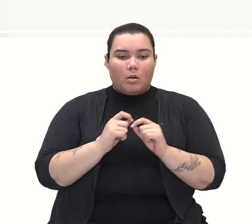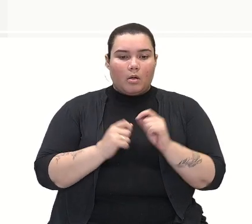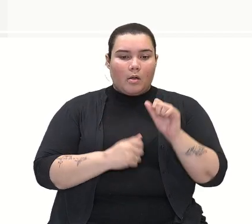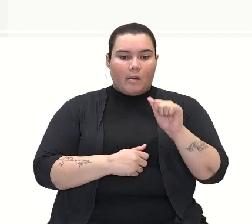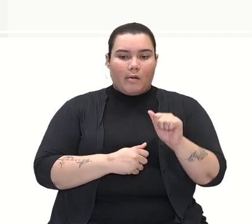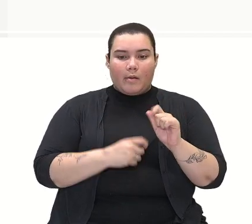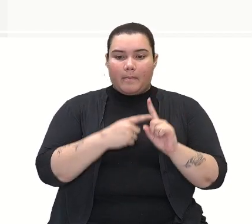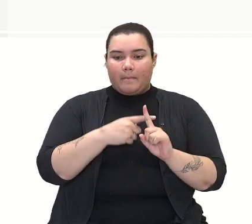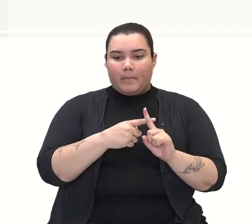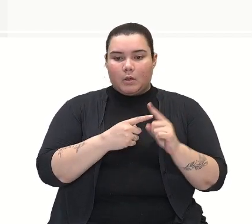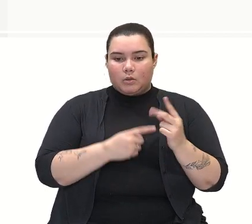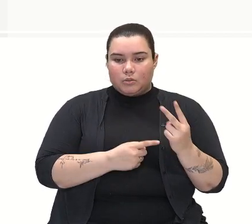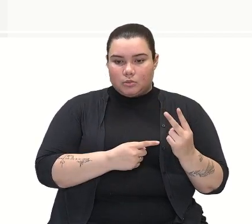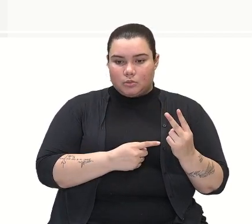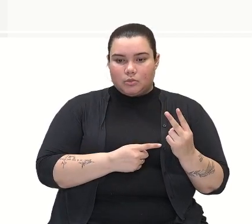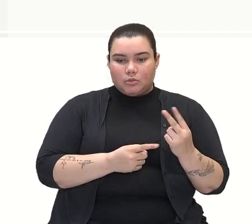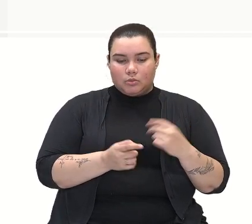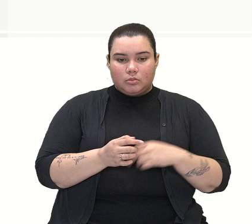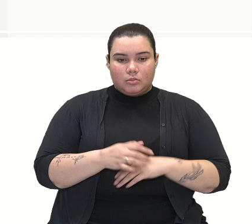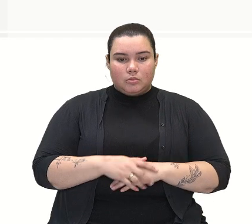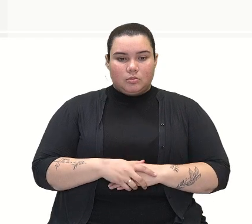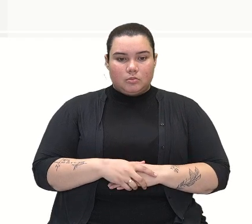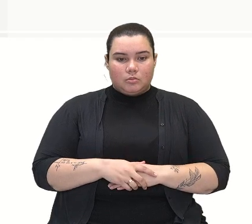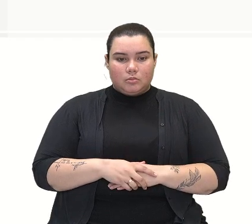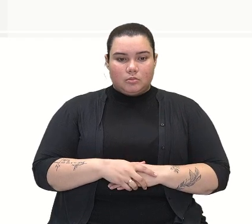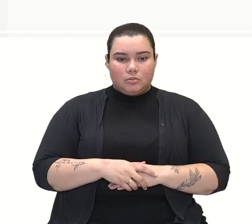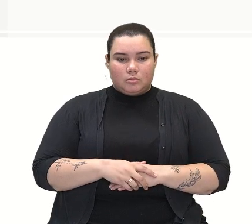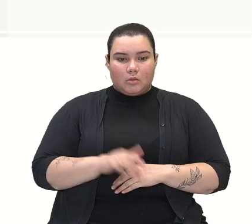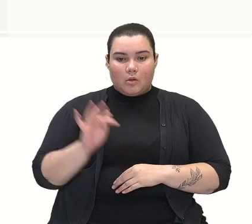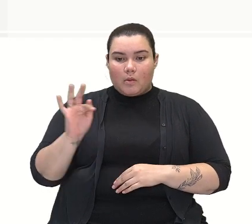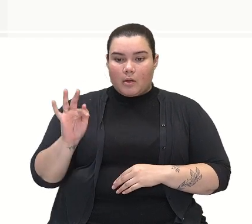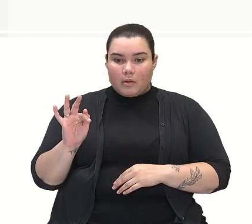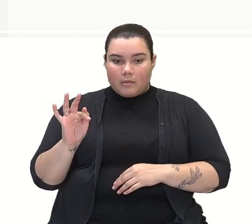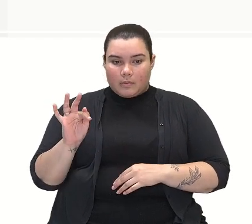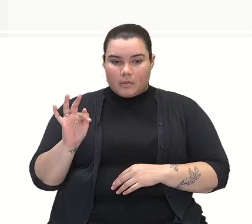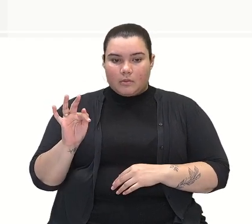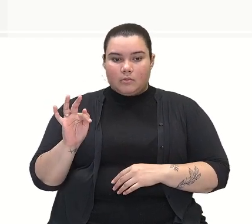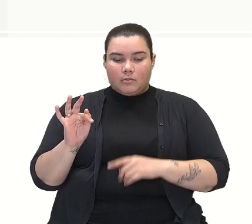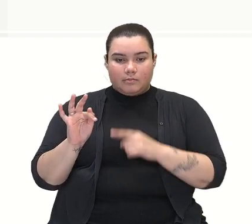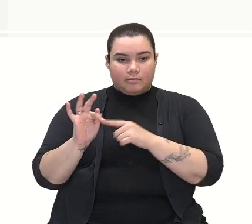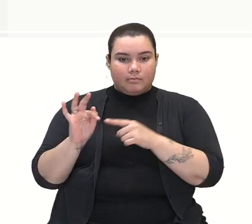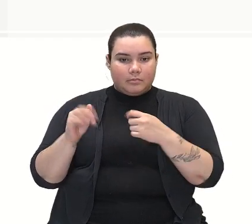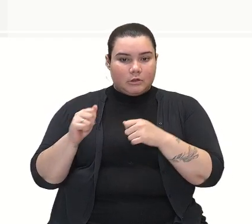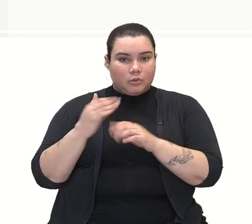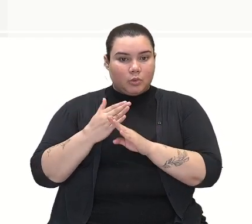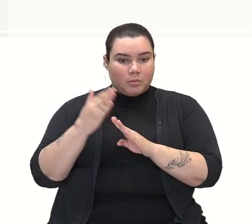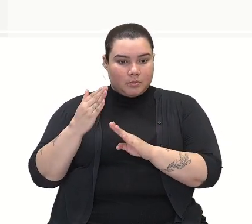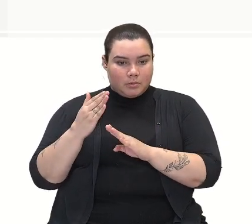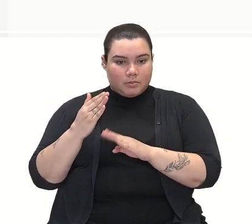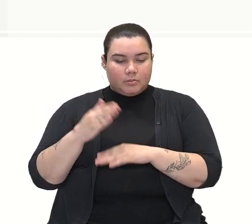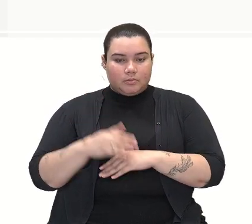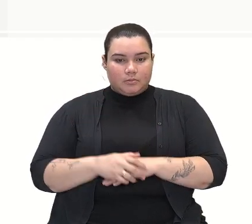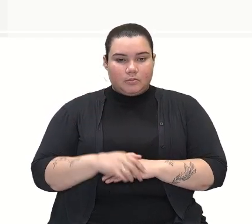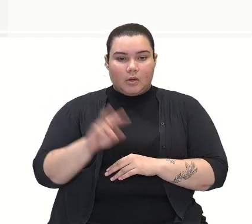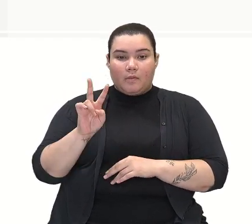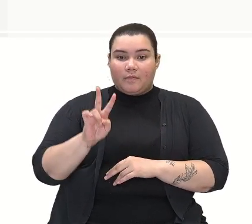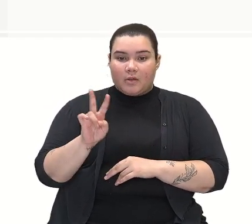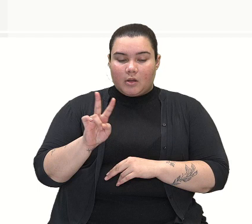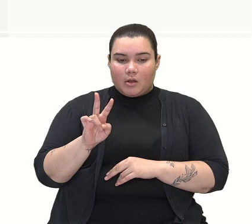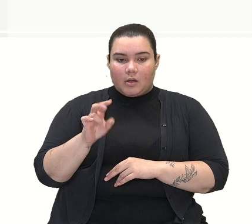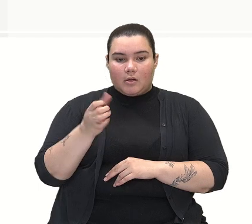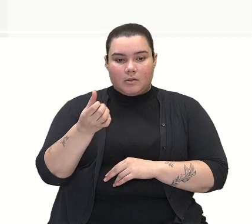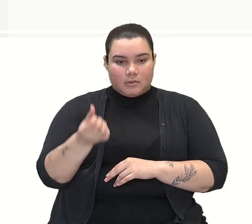a mais 2. Então, o F é o que nós vamos buscar. Os vértices